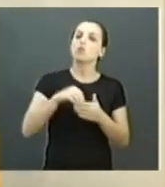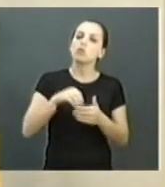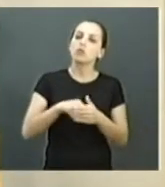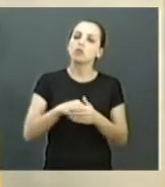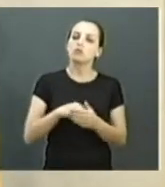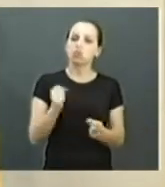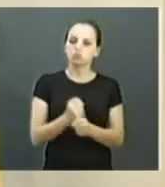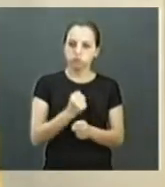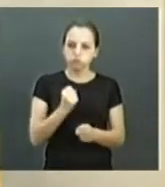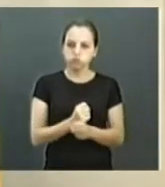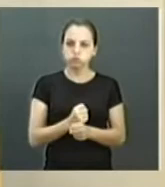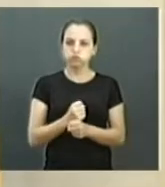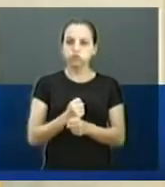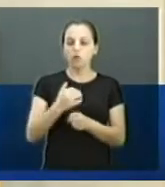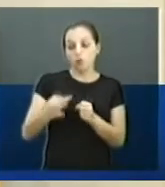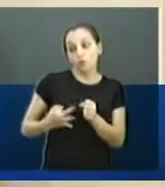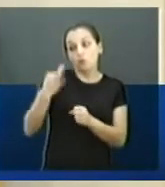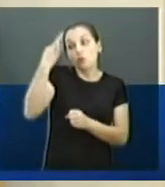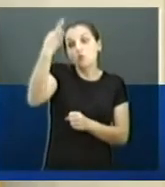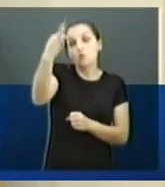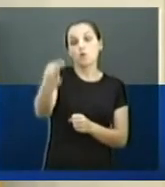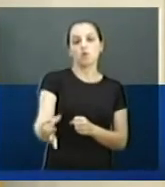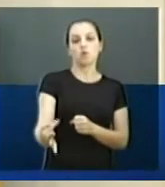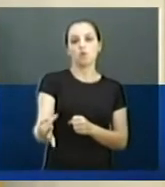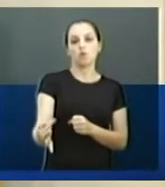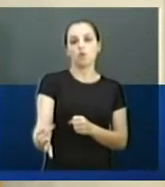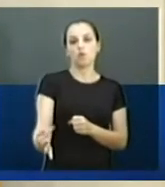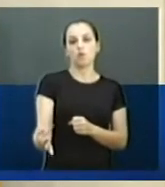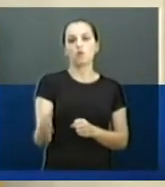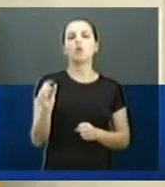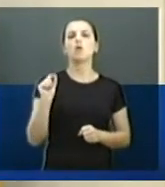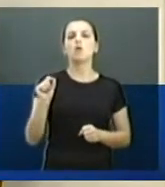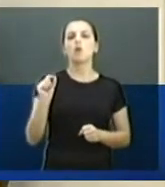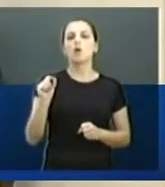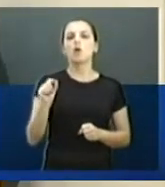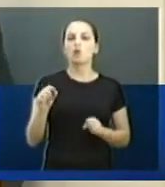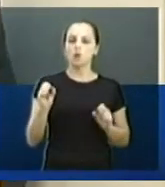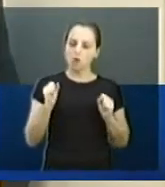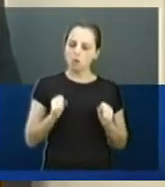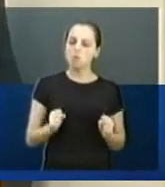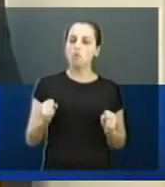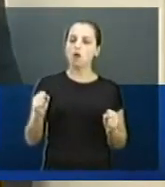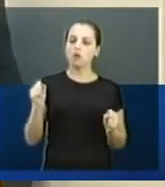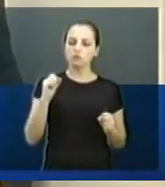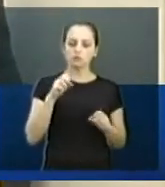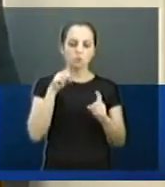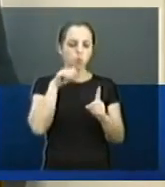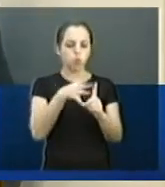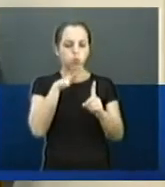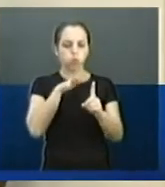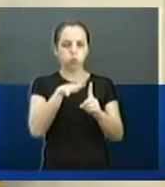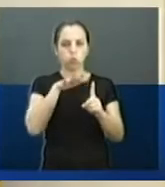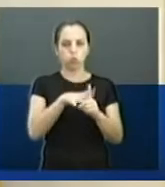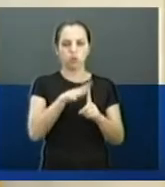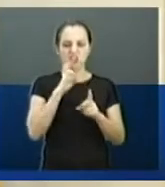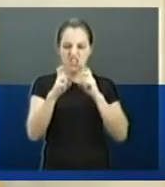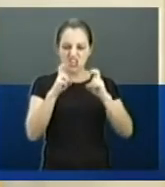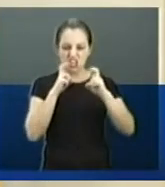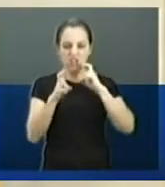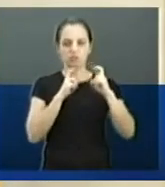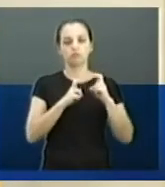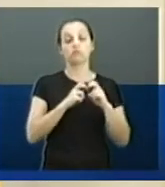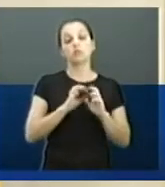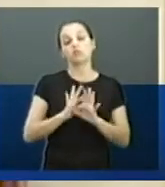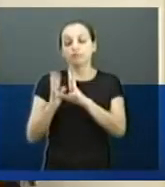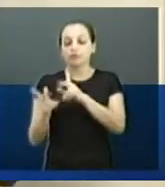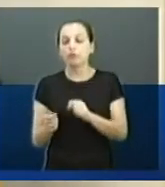vão votar ano que vem, vão votar no outro, como que pode agredir? Mais um minuto, mais um, por favor. Minuto. Então está tudo errado.